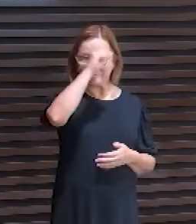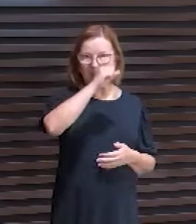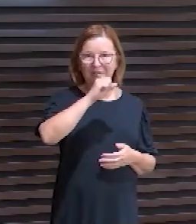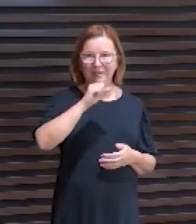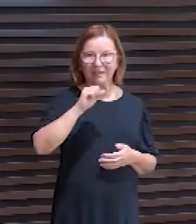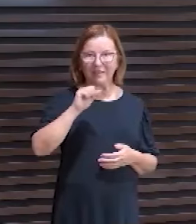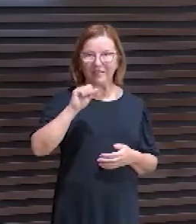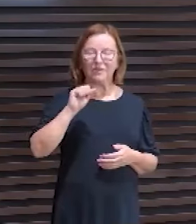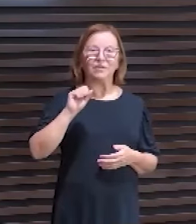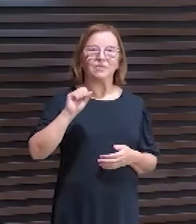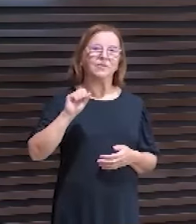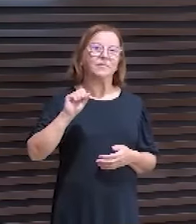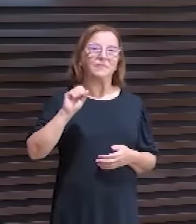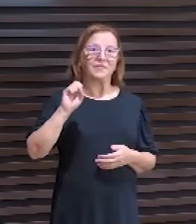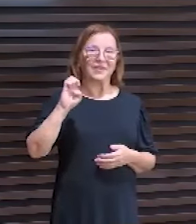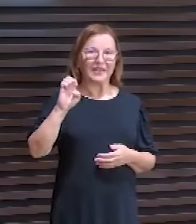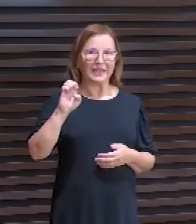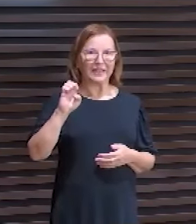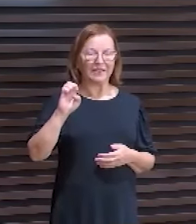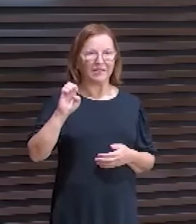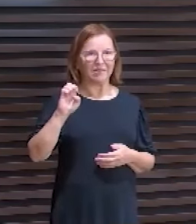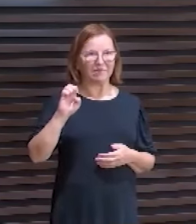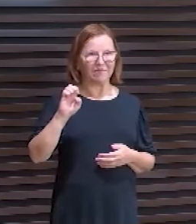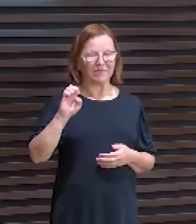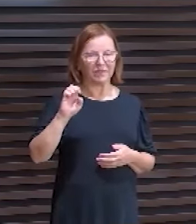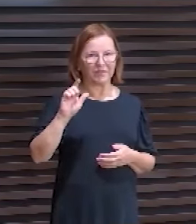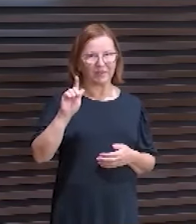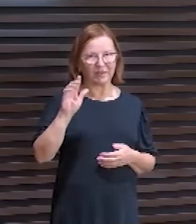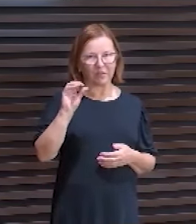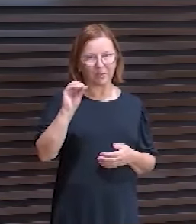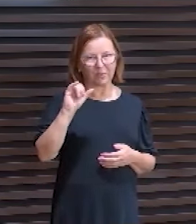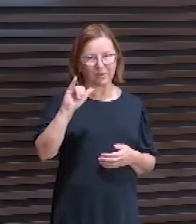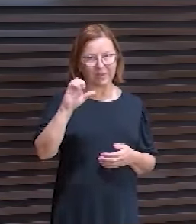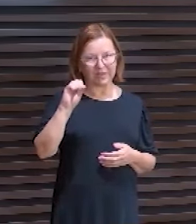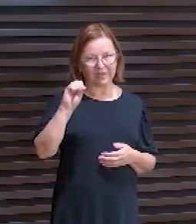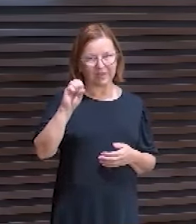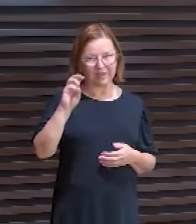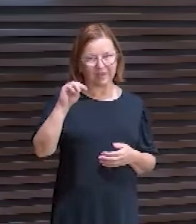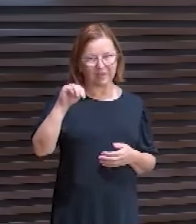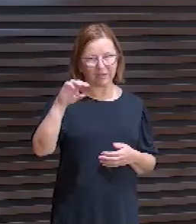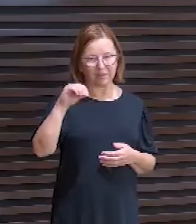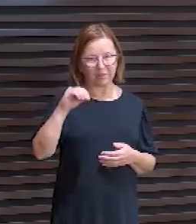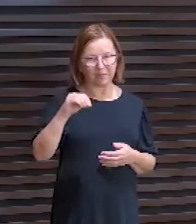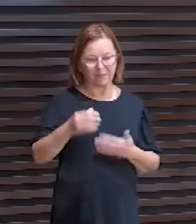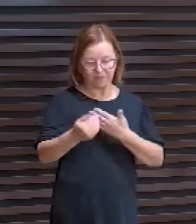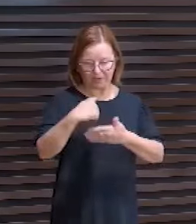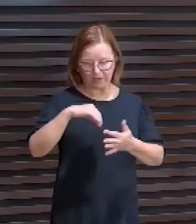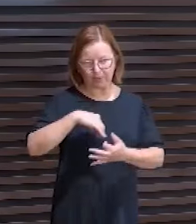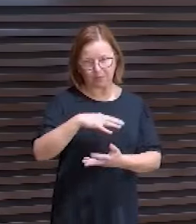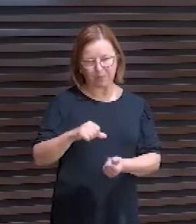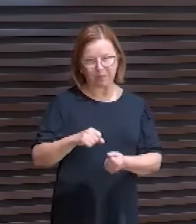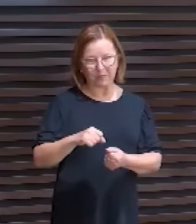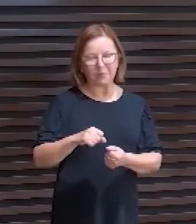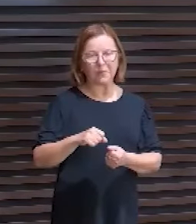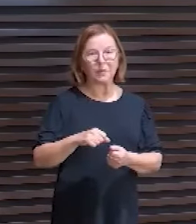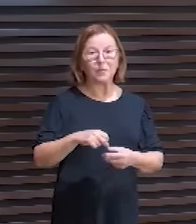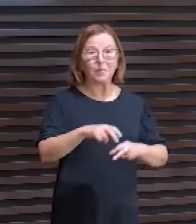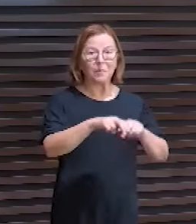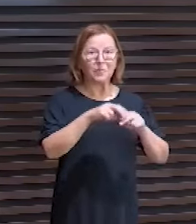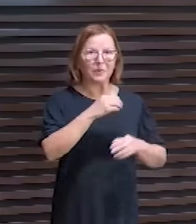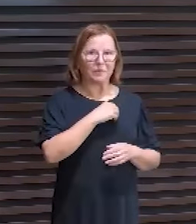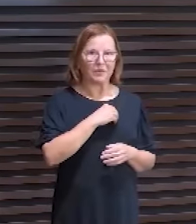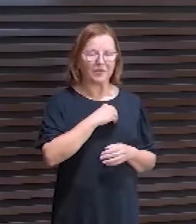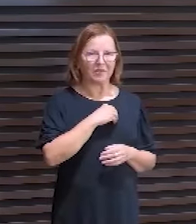entrou no mundo em consequência do pecado e desde então ele sempre existiu nos